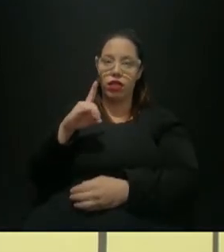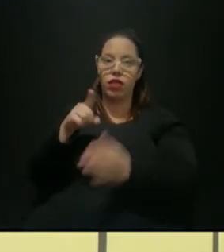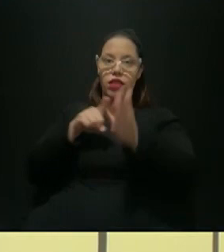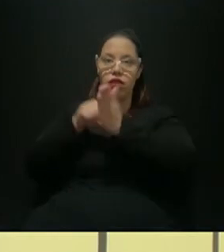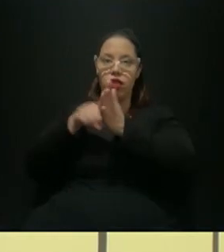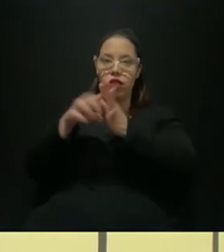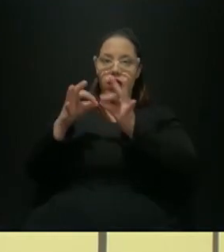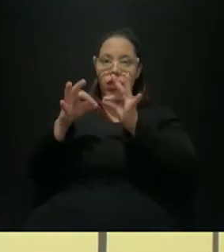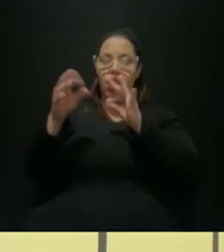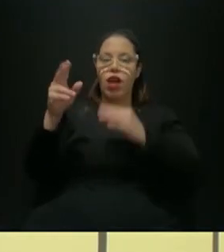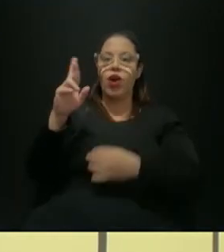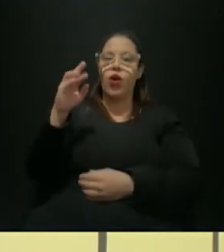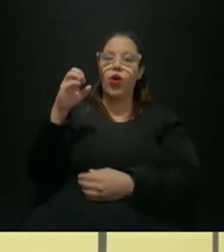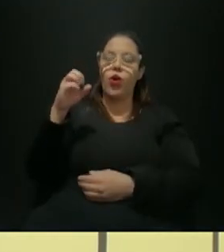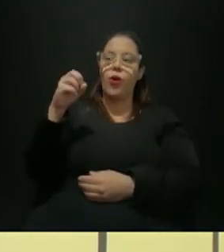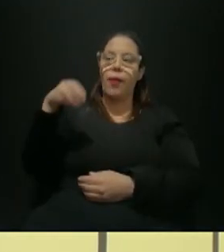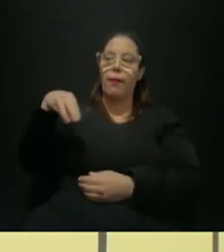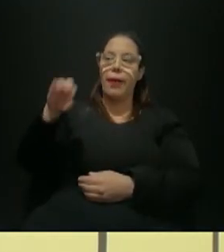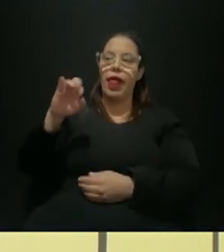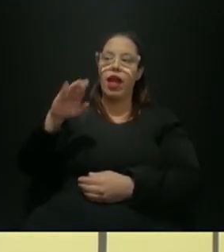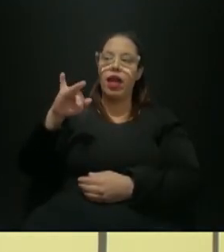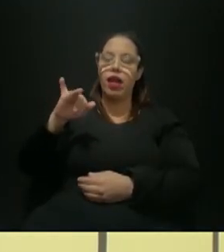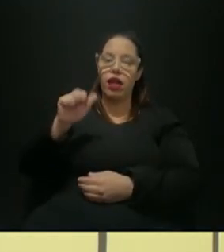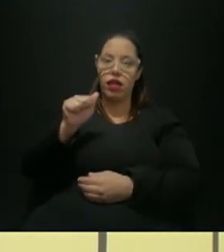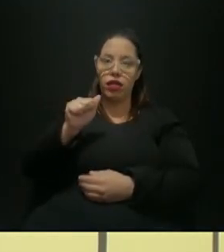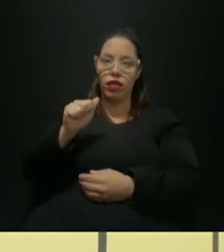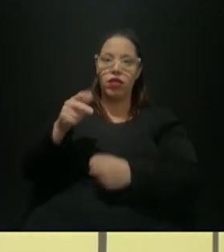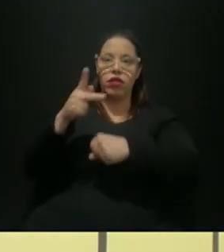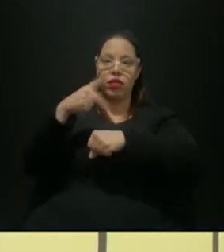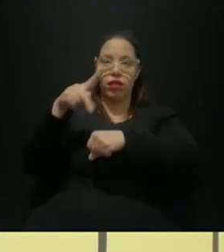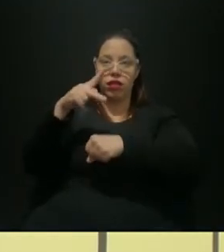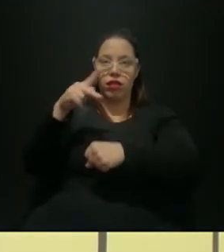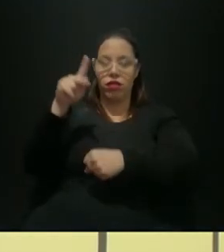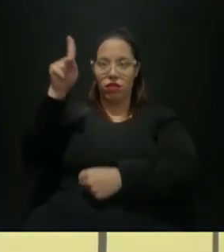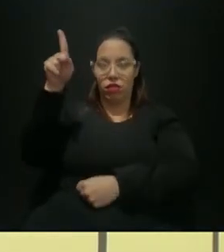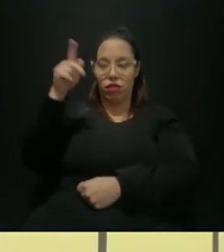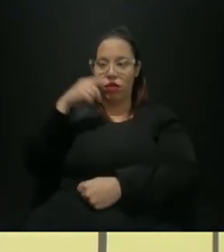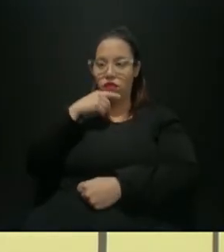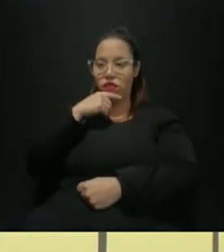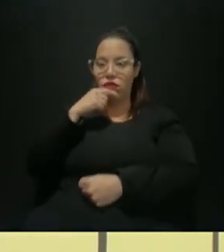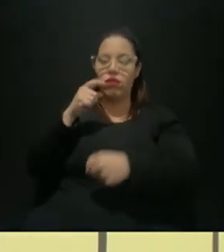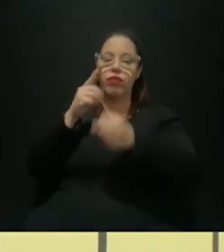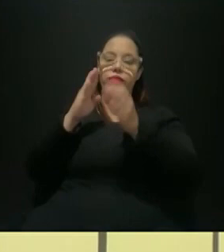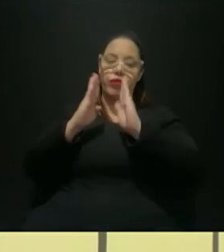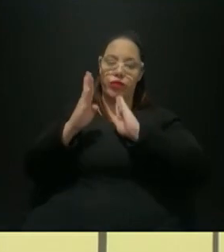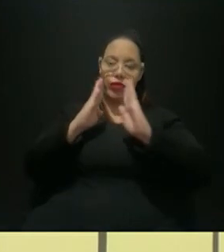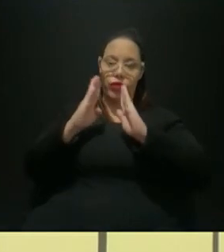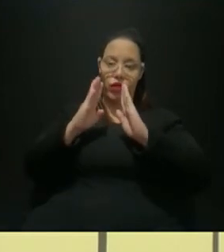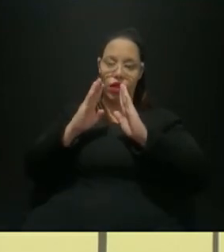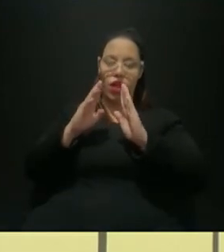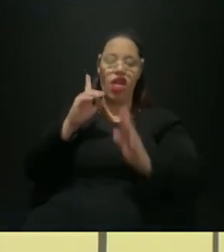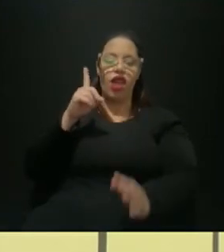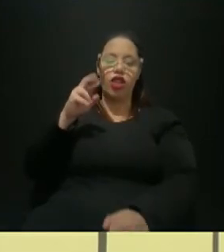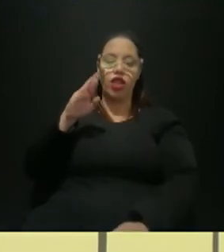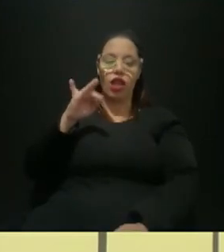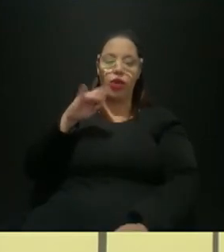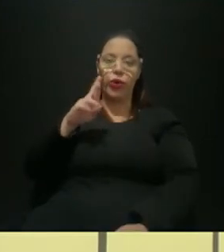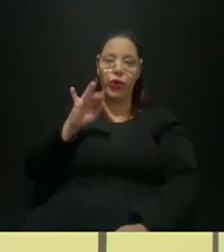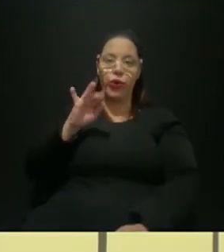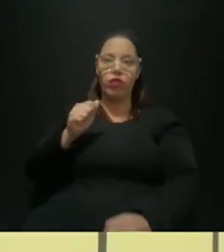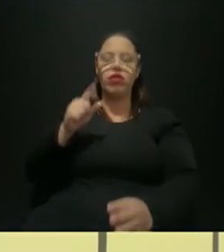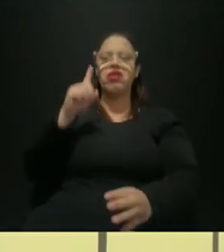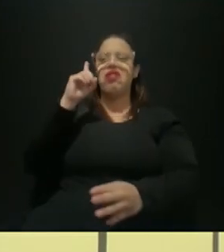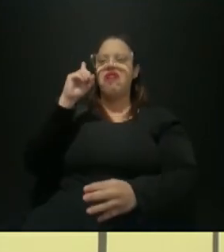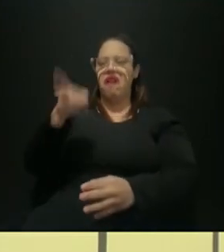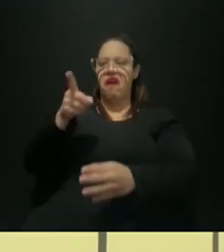Romênia, porque a Romênia foi um país, né, que teve um período de grande ditadura, e o ditador, ele